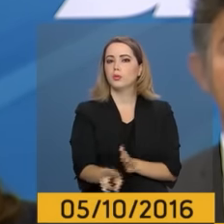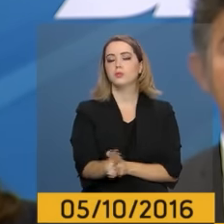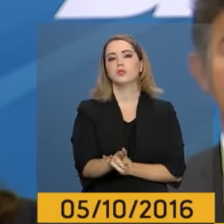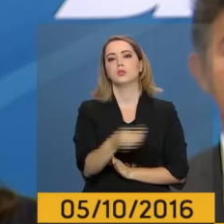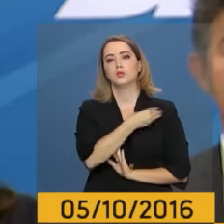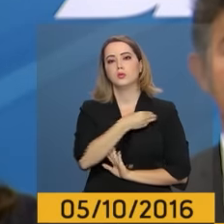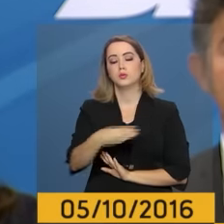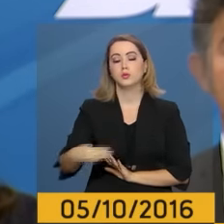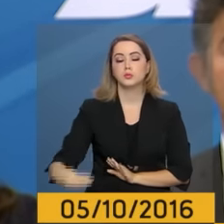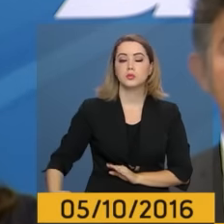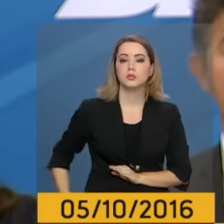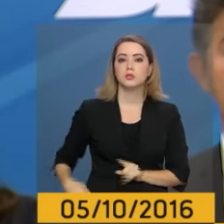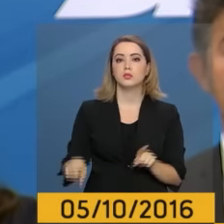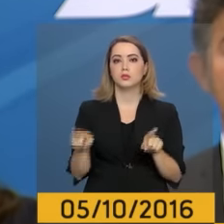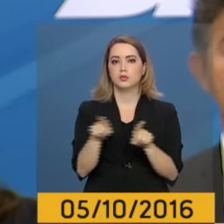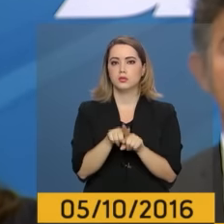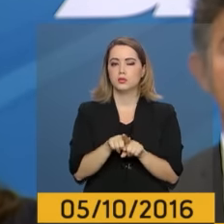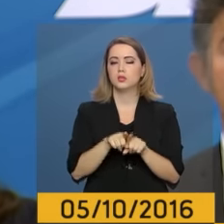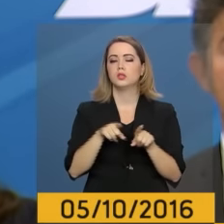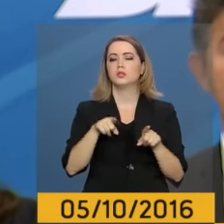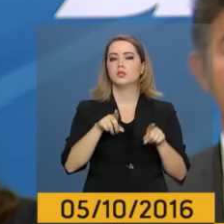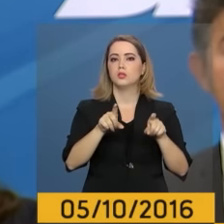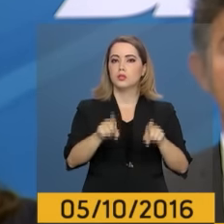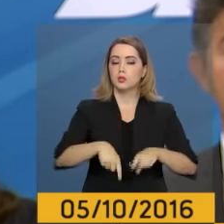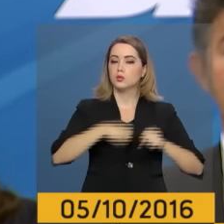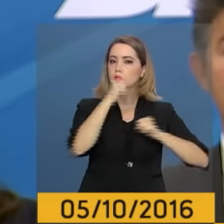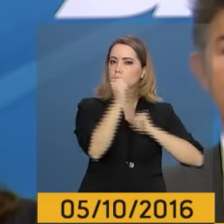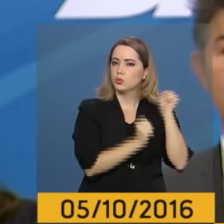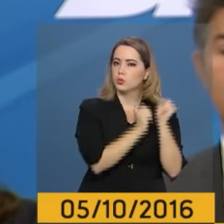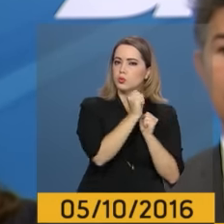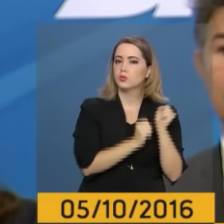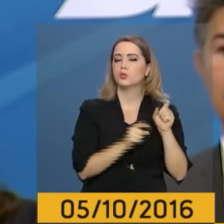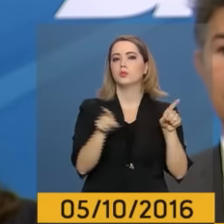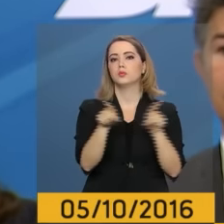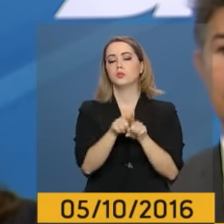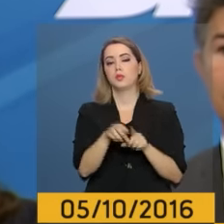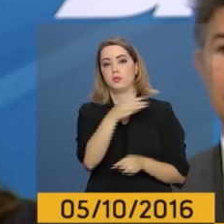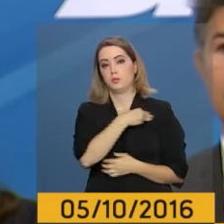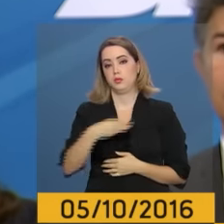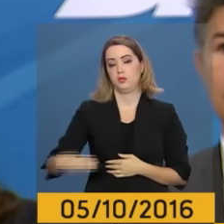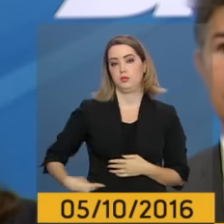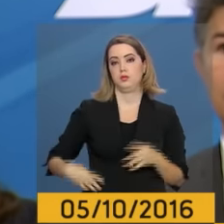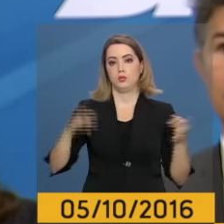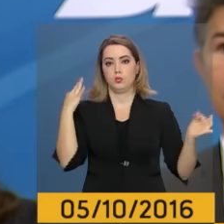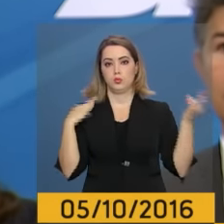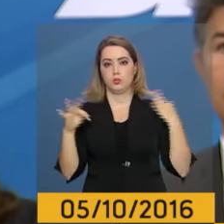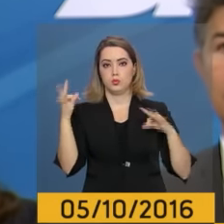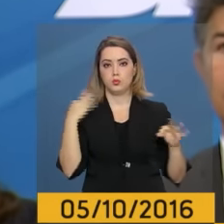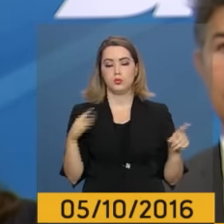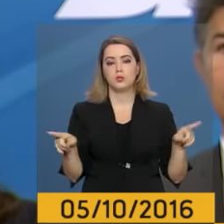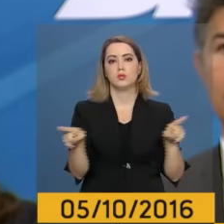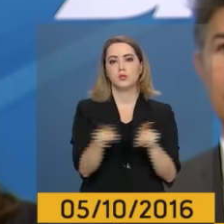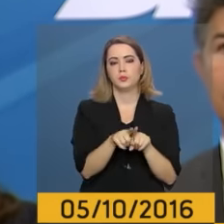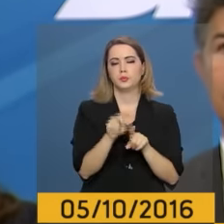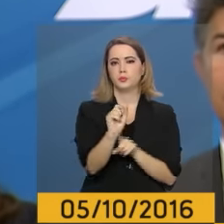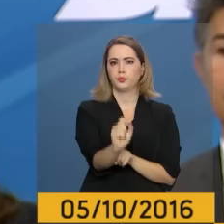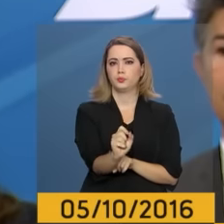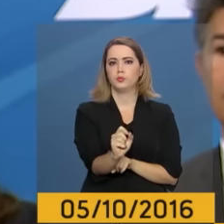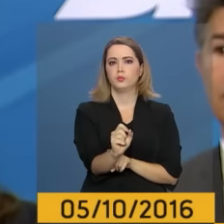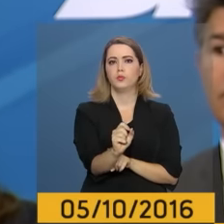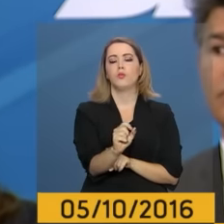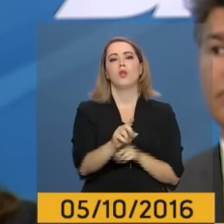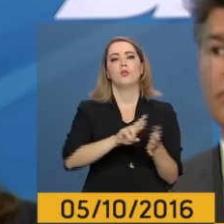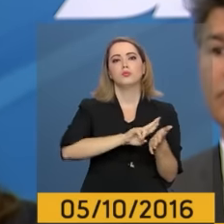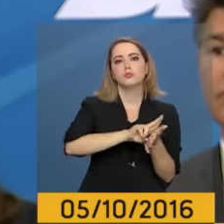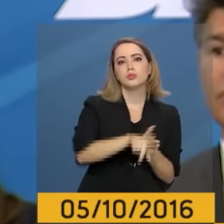ministros Marco Pereira, da Indústria e Comércio, Alberto Alves, do Turismo, Torquato Jardim, da Transparência, Gedel